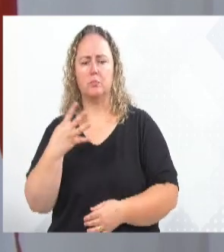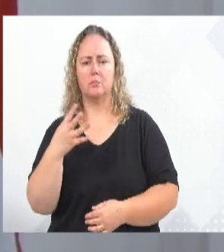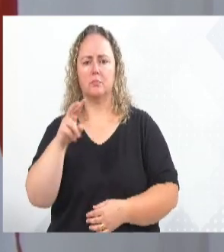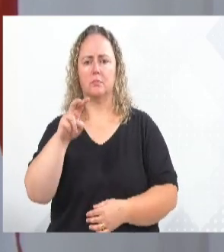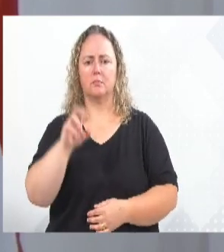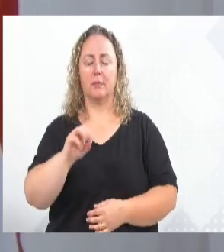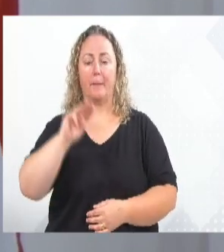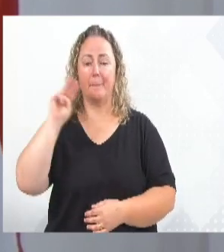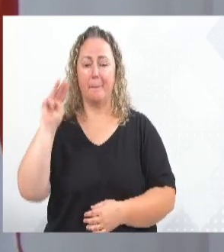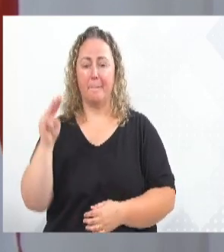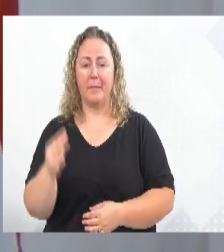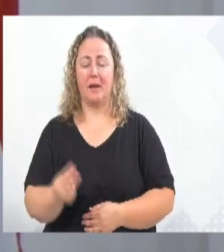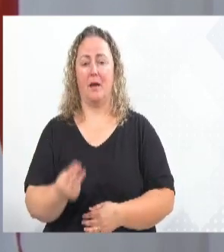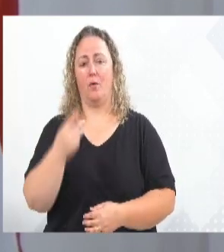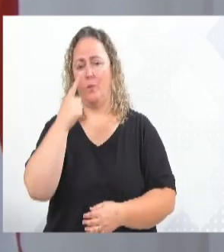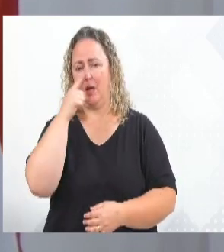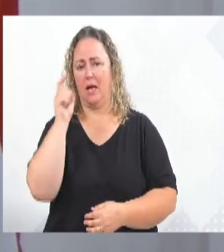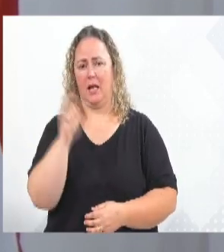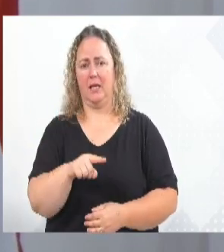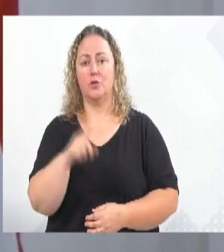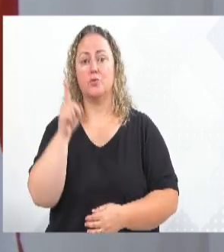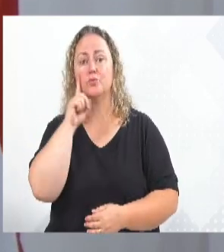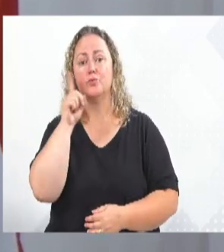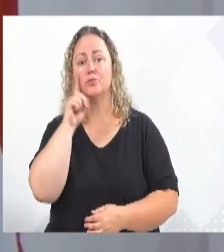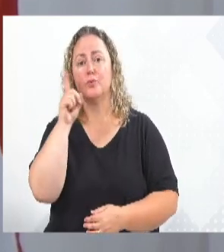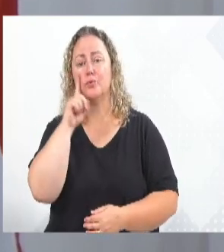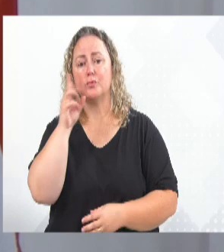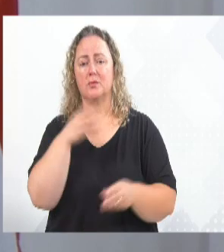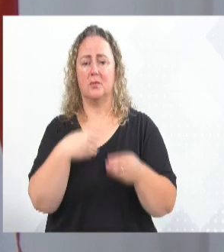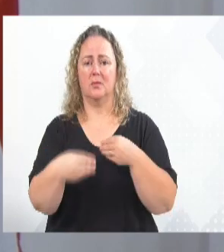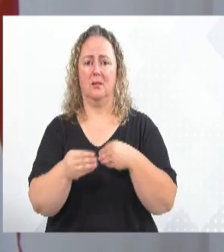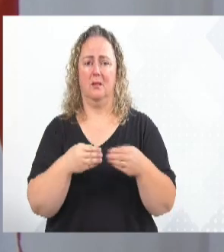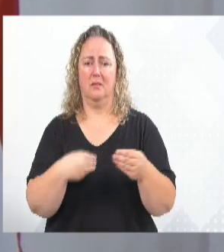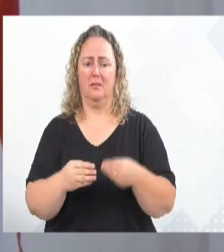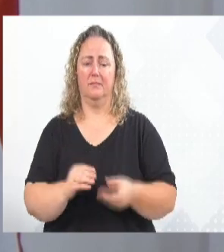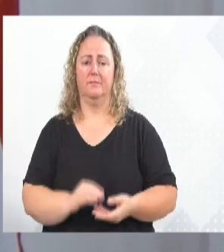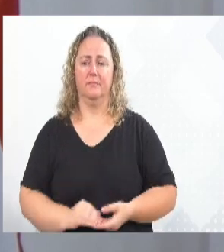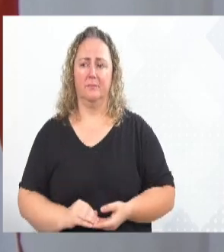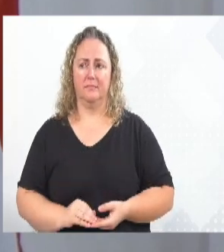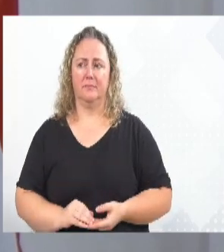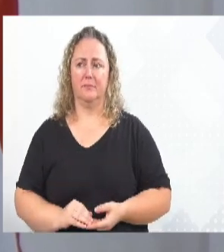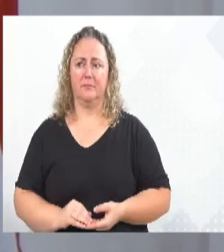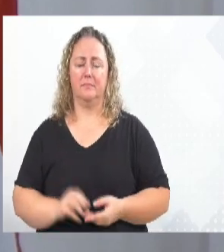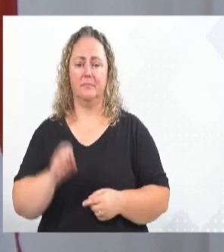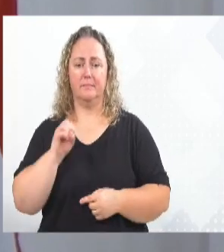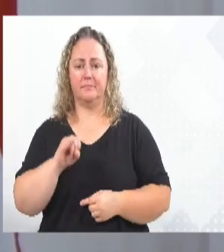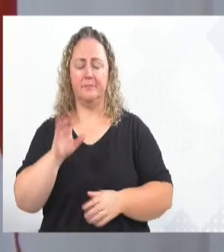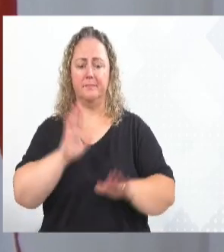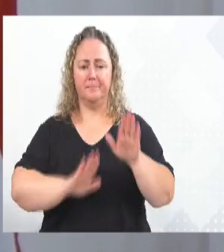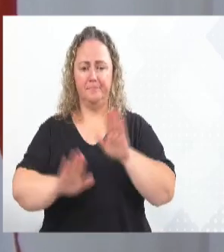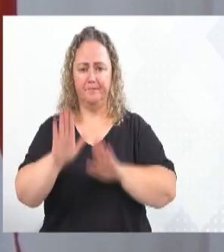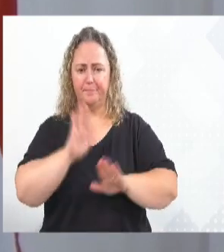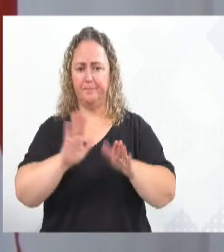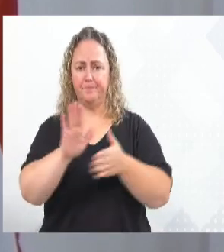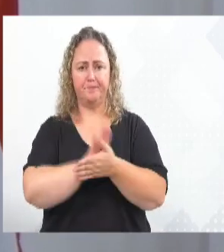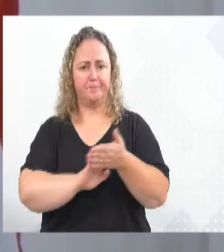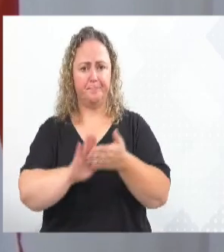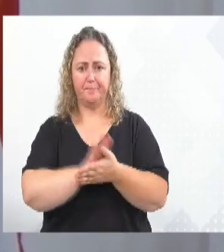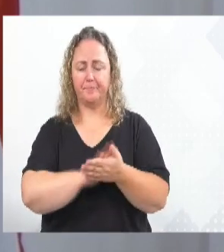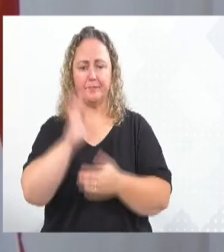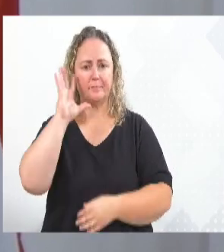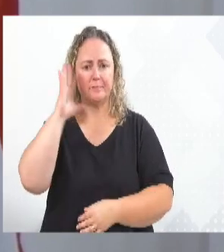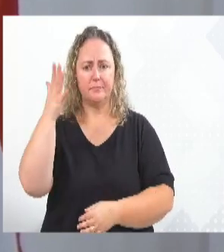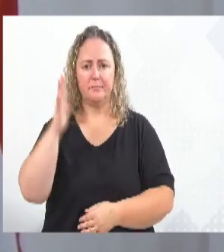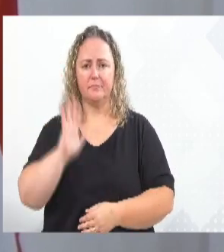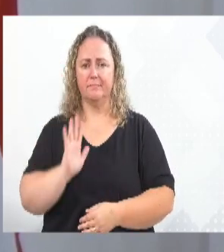de toneladas de lixo que é produzido. Isso de lixos plásticos. Entende? Se nós não tomarmos uma providência, uma condição